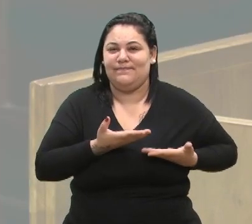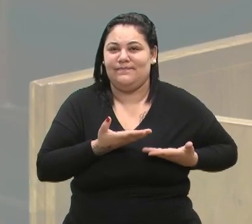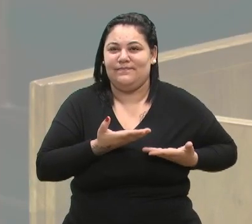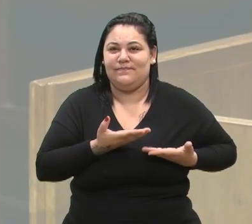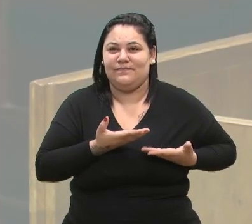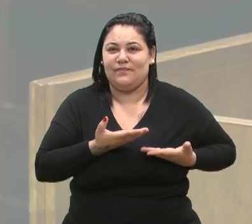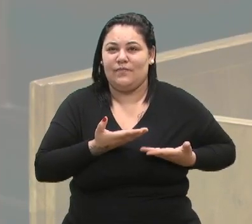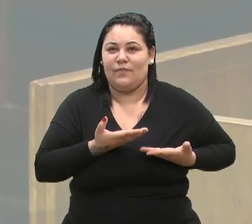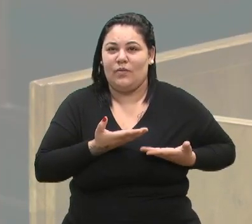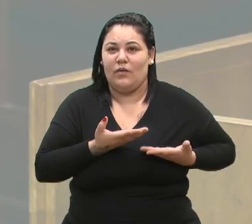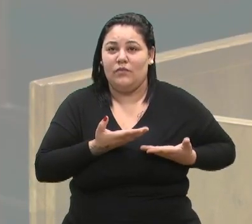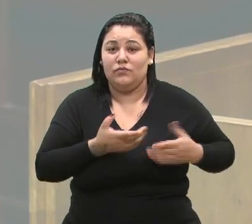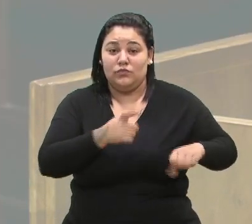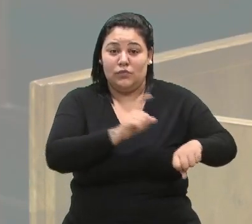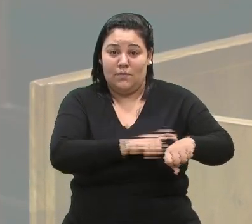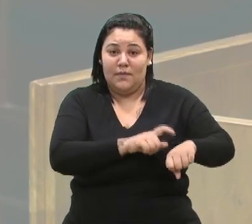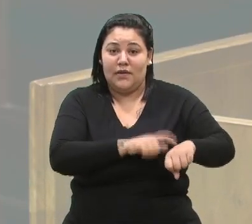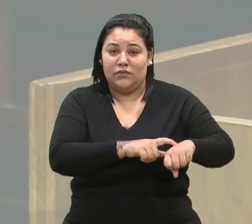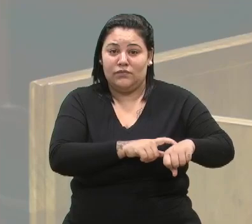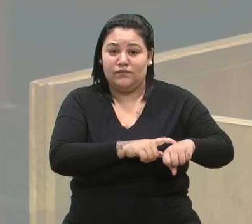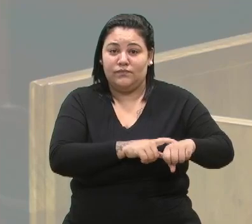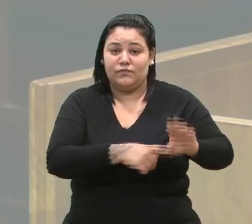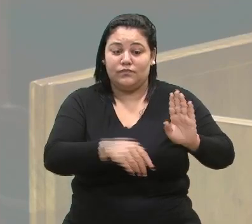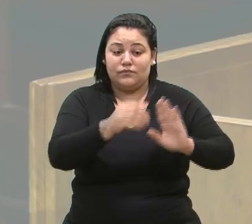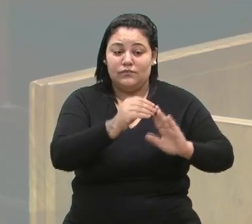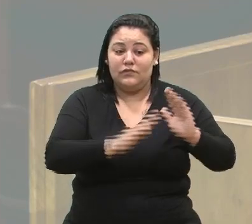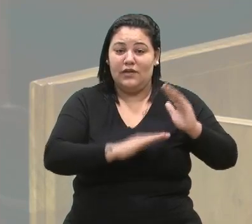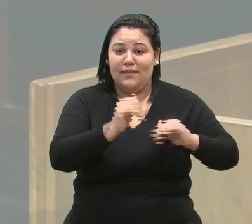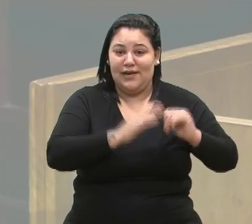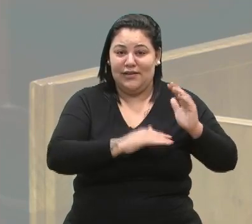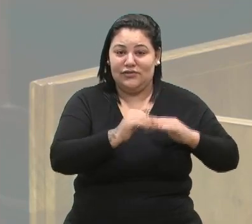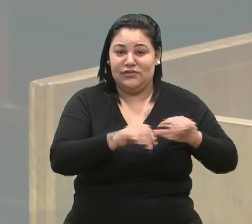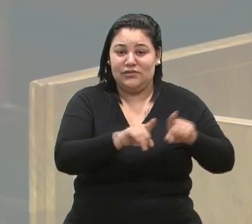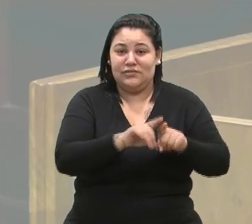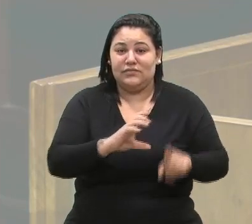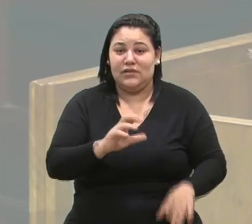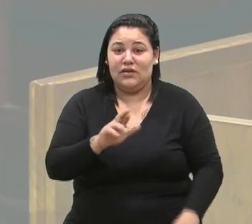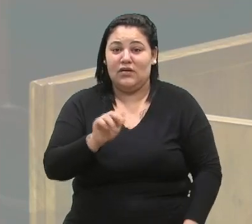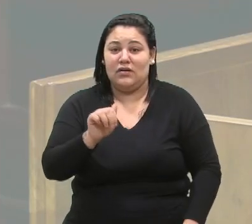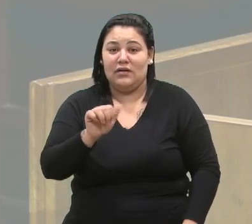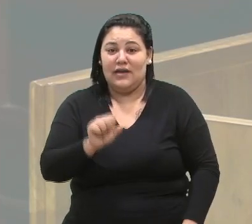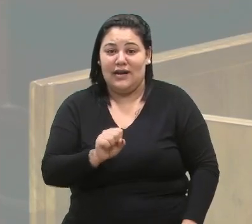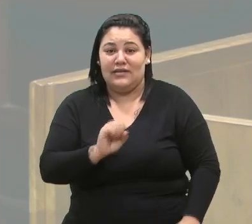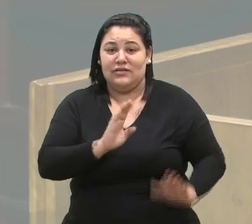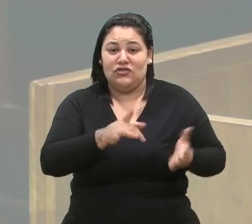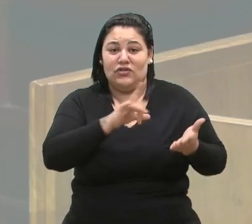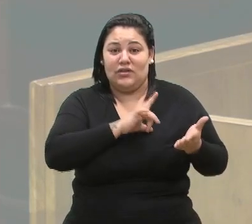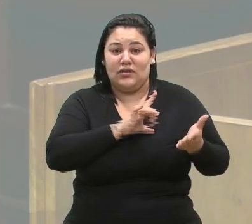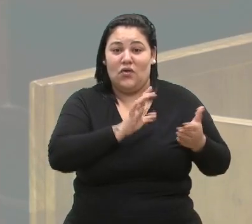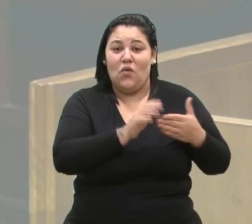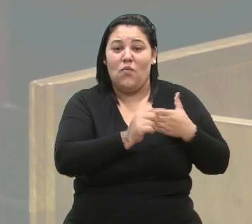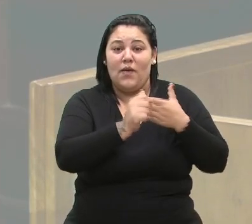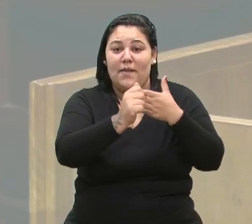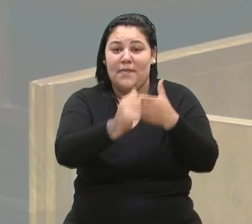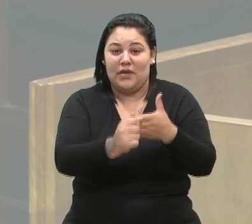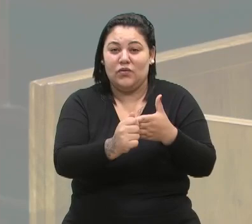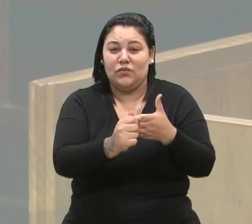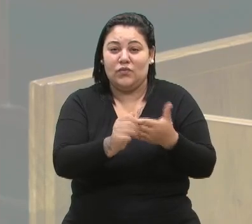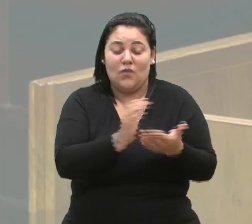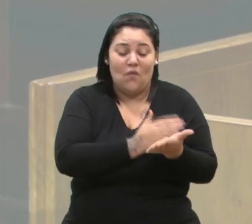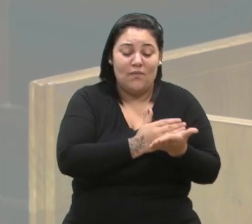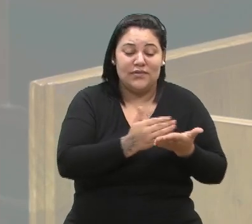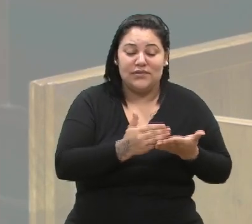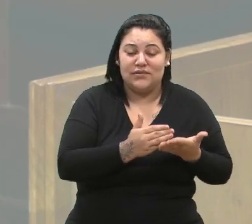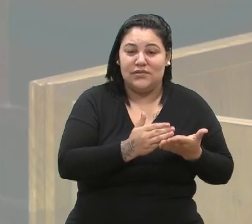No momento que nós colocarmos em prática e que os CRAS, que já têm o mapeamento, iniciaram